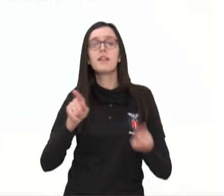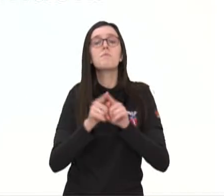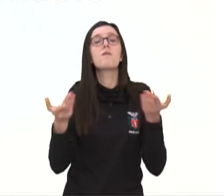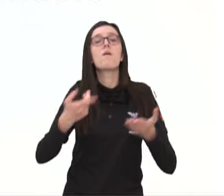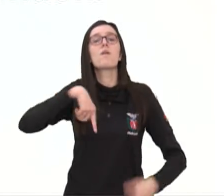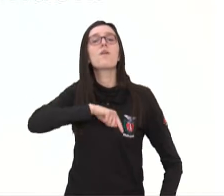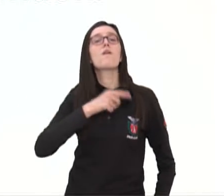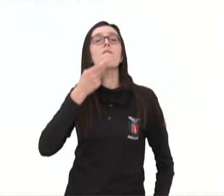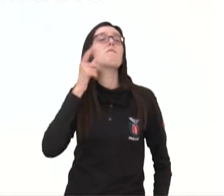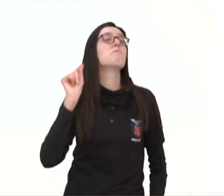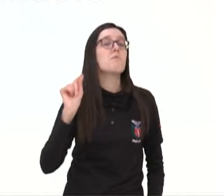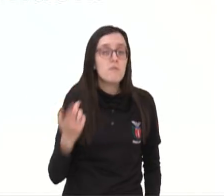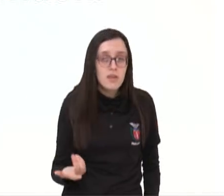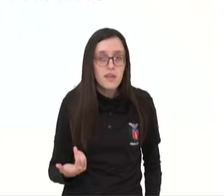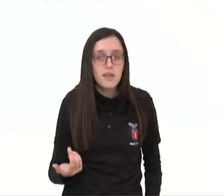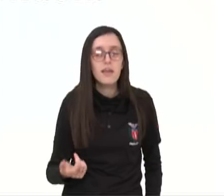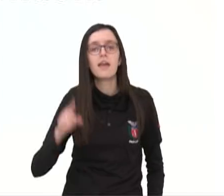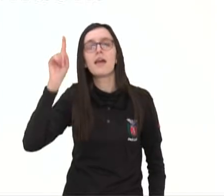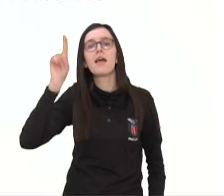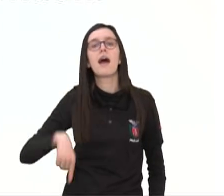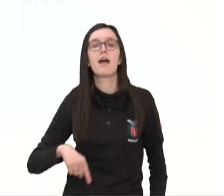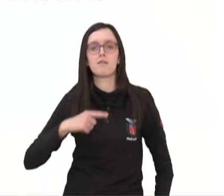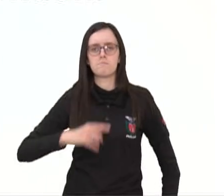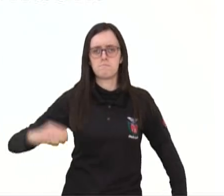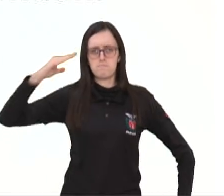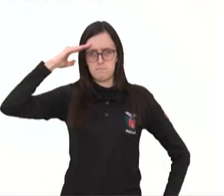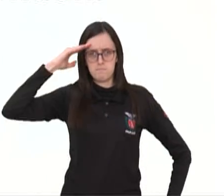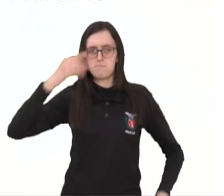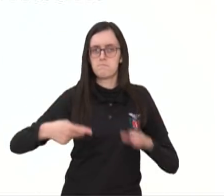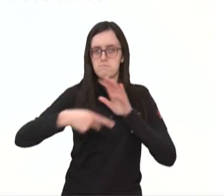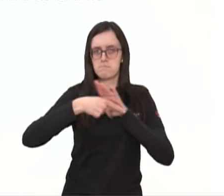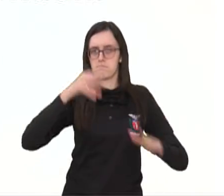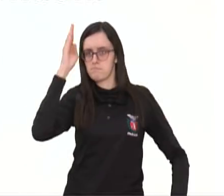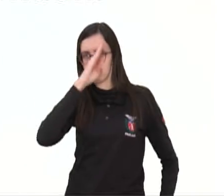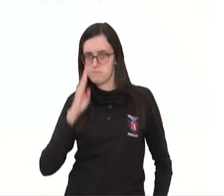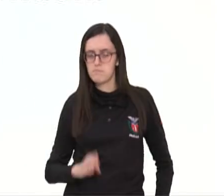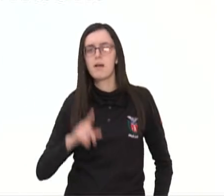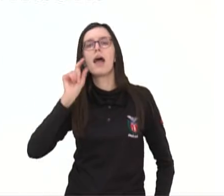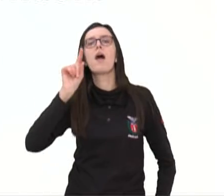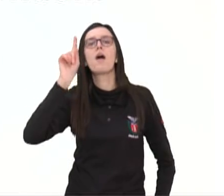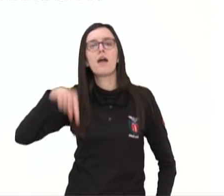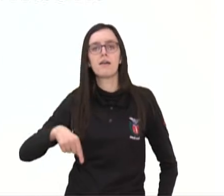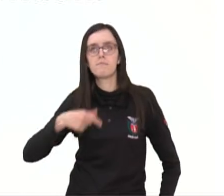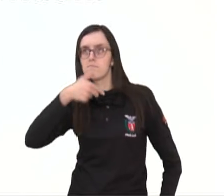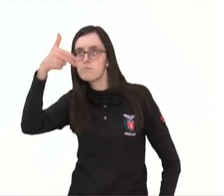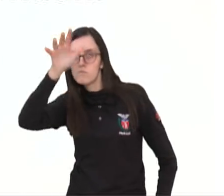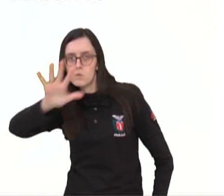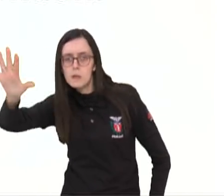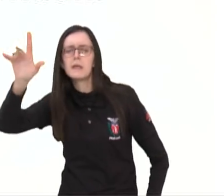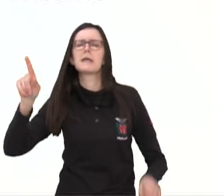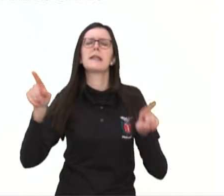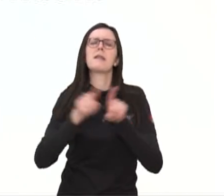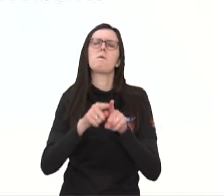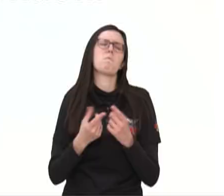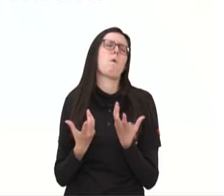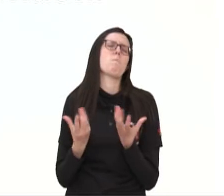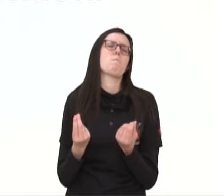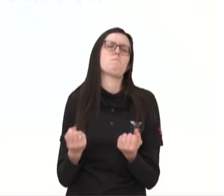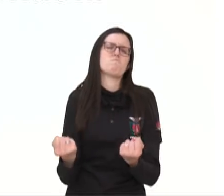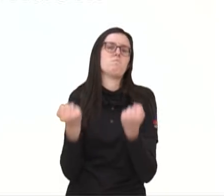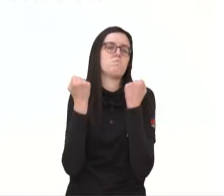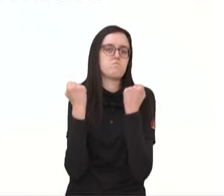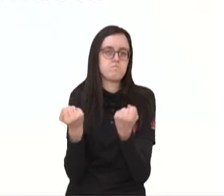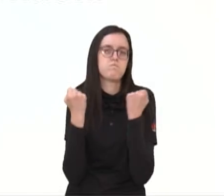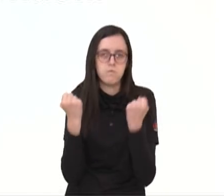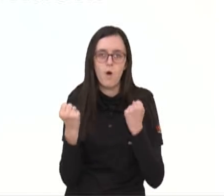vamos falar sobre um militar brasileiro sertanista e muito forte